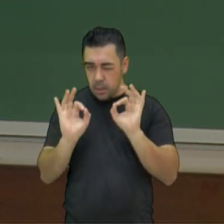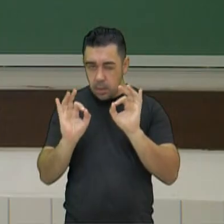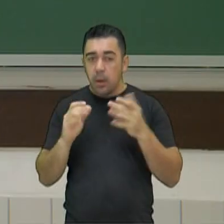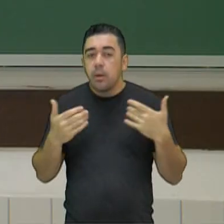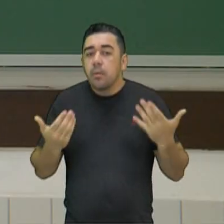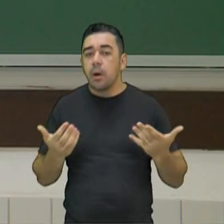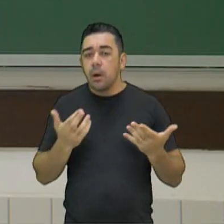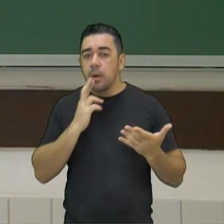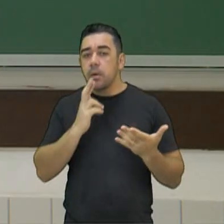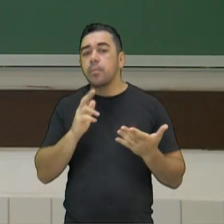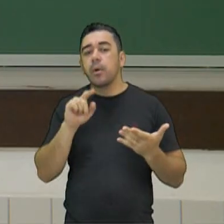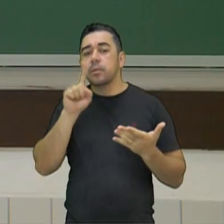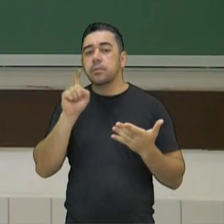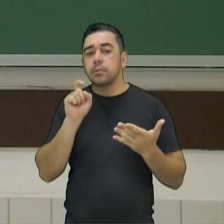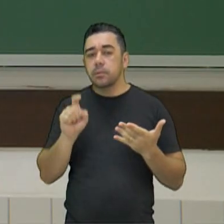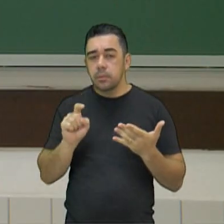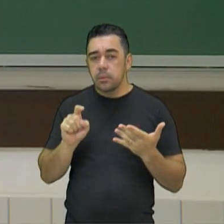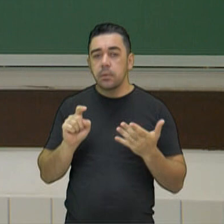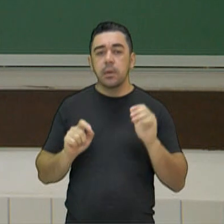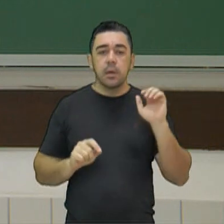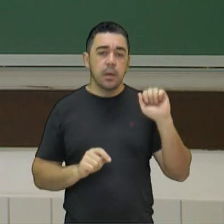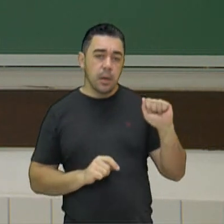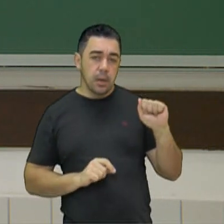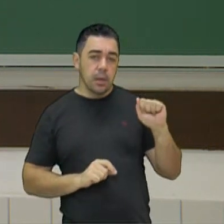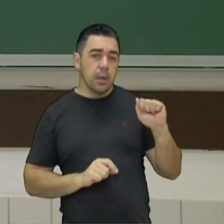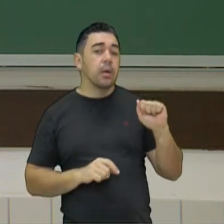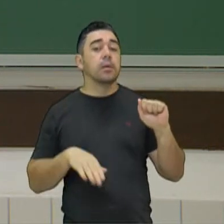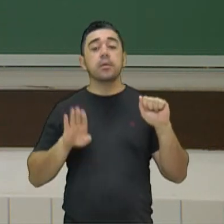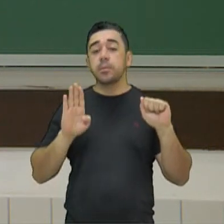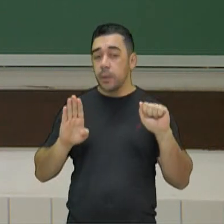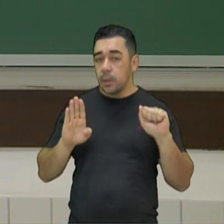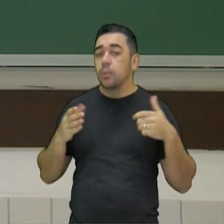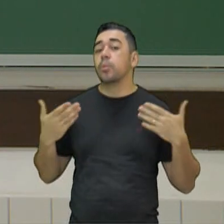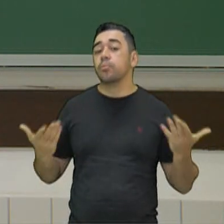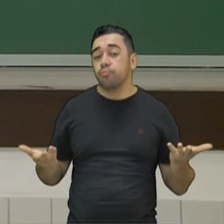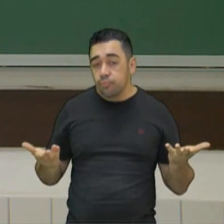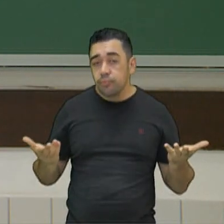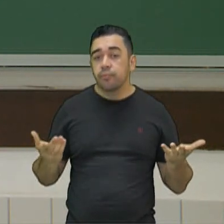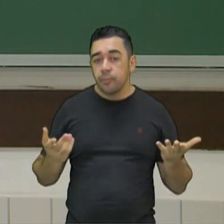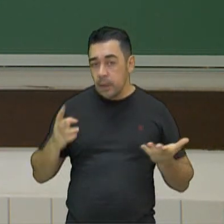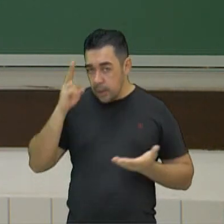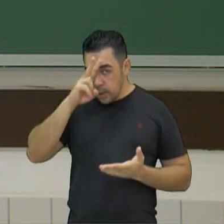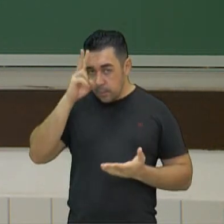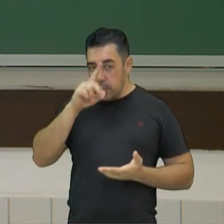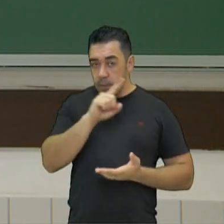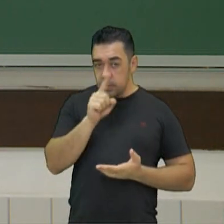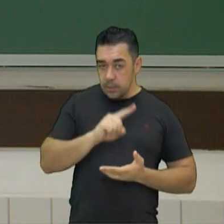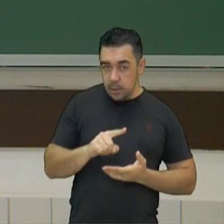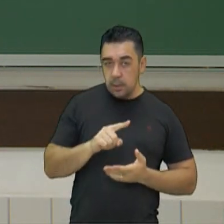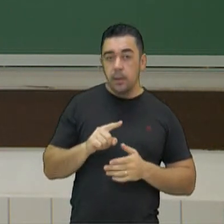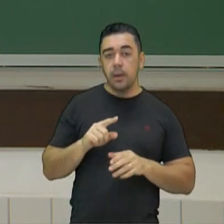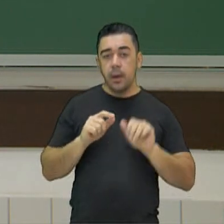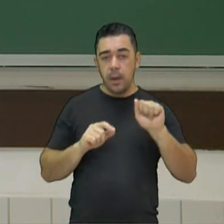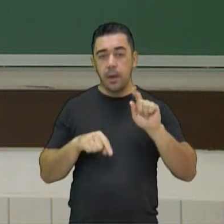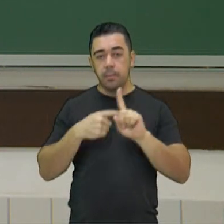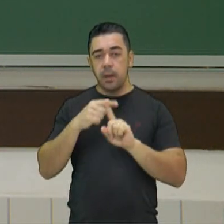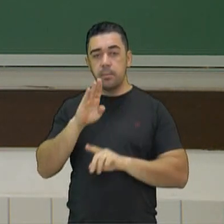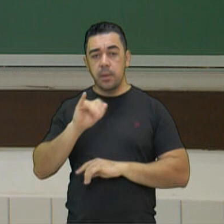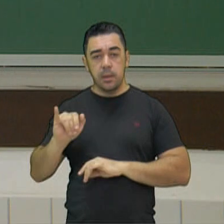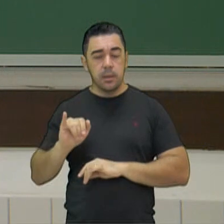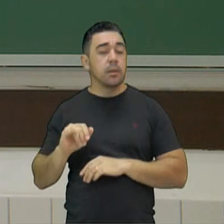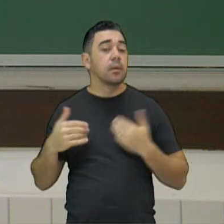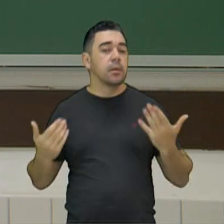serão as suas incógnitas? Os valores de a e de b. Então, lembre-se, z é o a mais bi. E quanto é z,